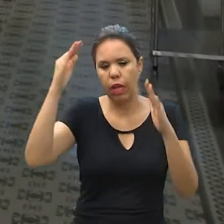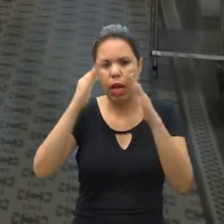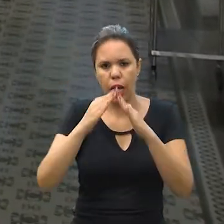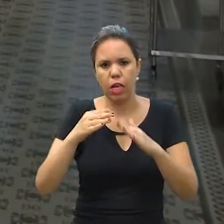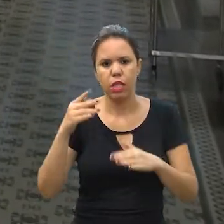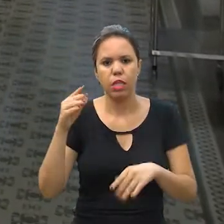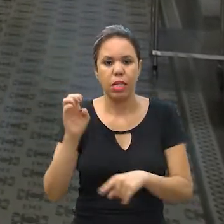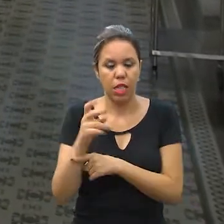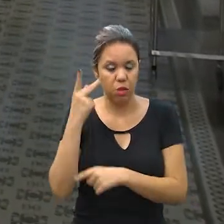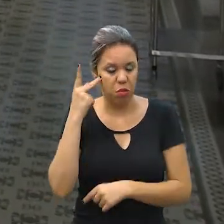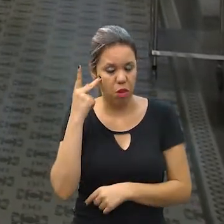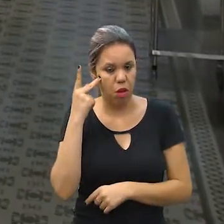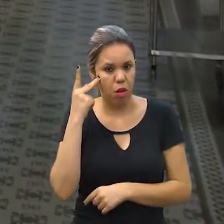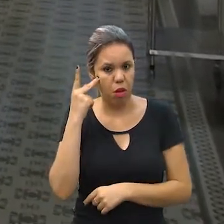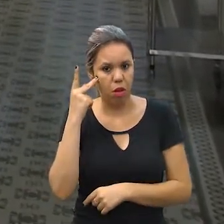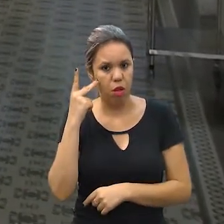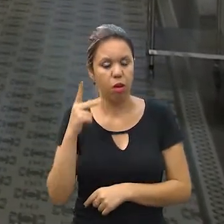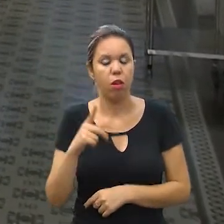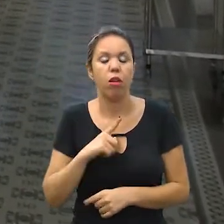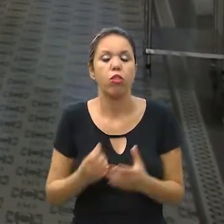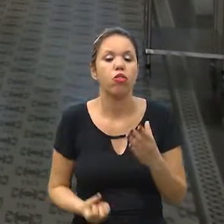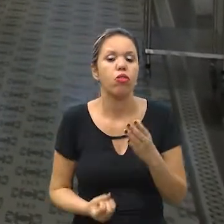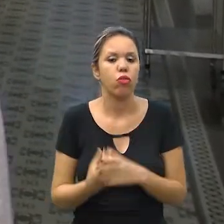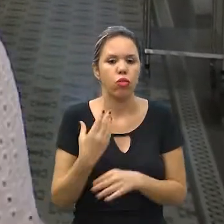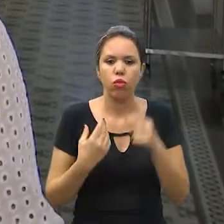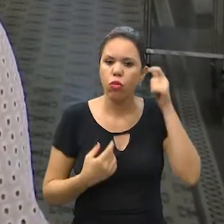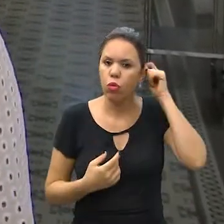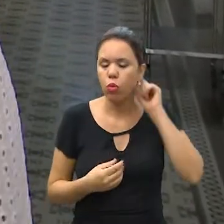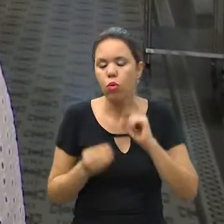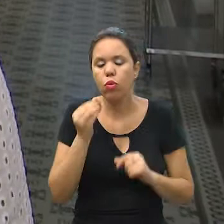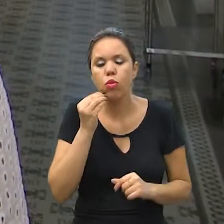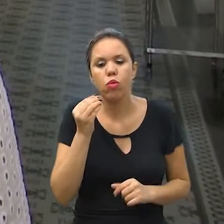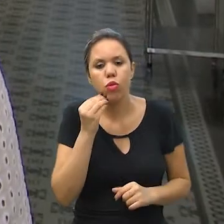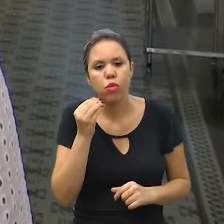do estado de São Paulo, onde criou-se